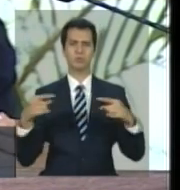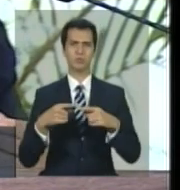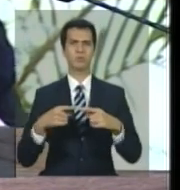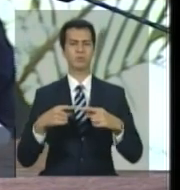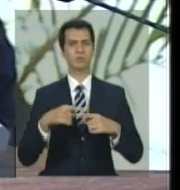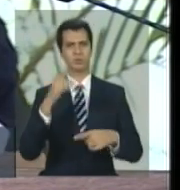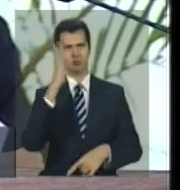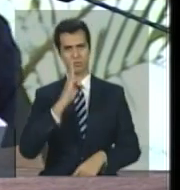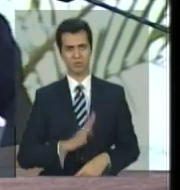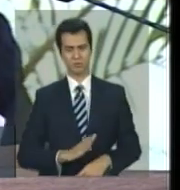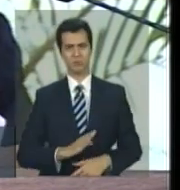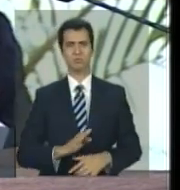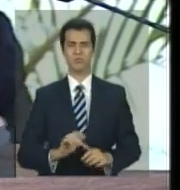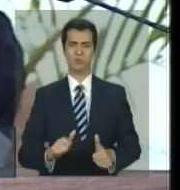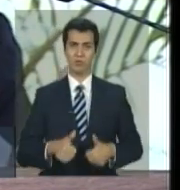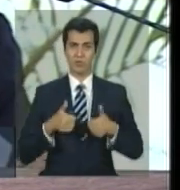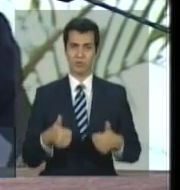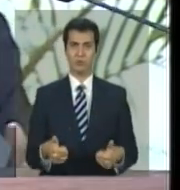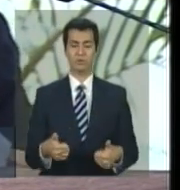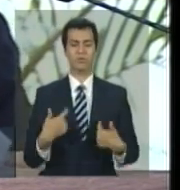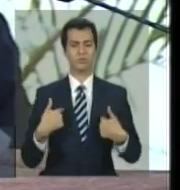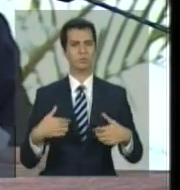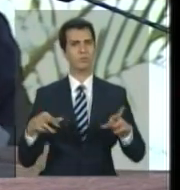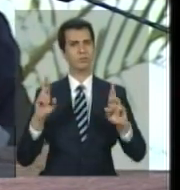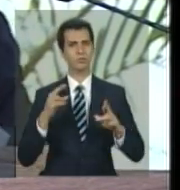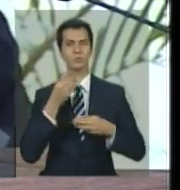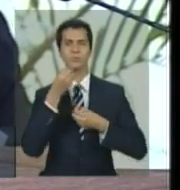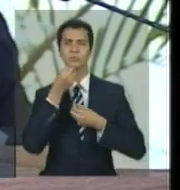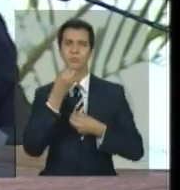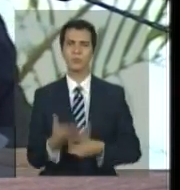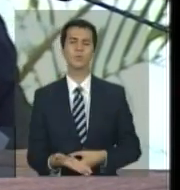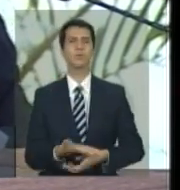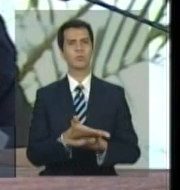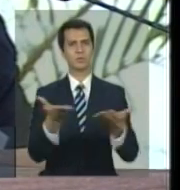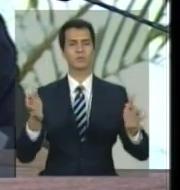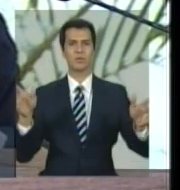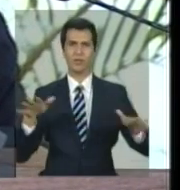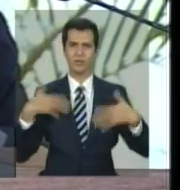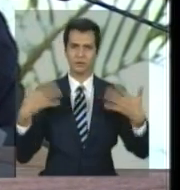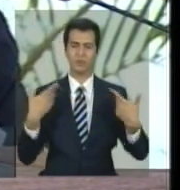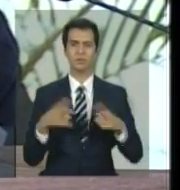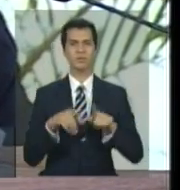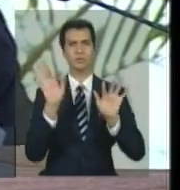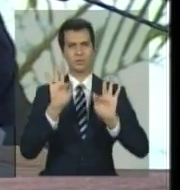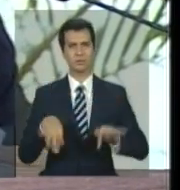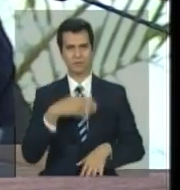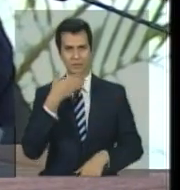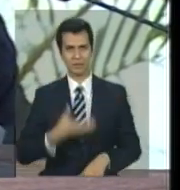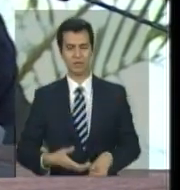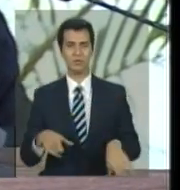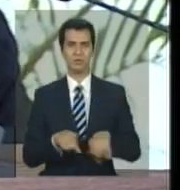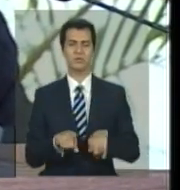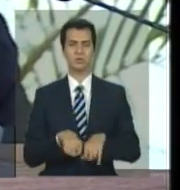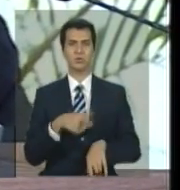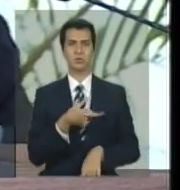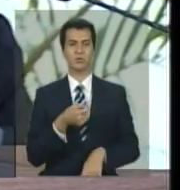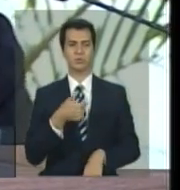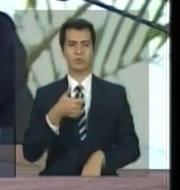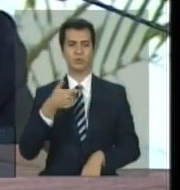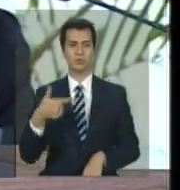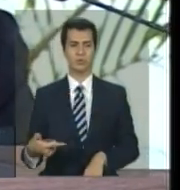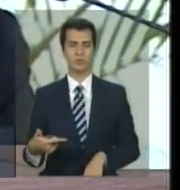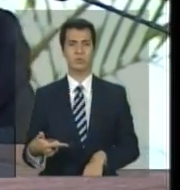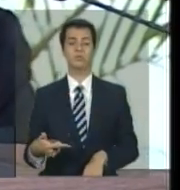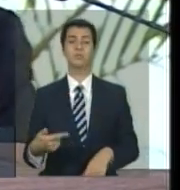estatura político-estratégica da nação. Desejo a todos muitas alegrias, um Feliz Natal e que